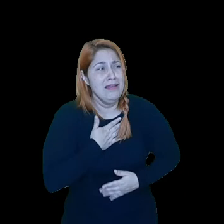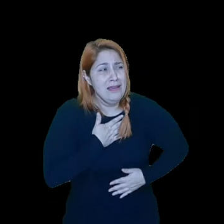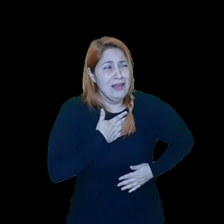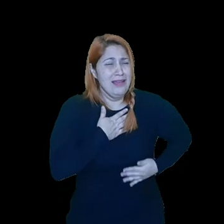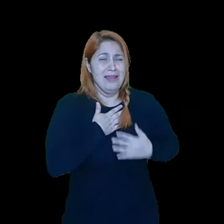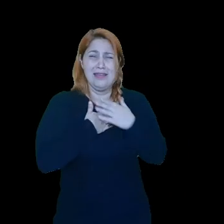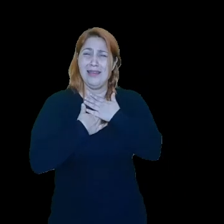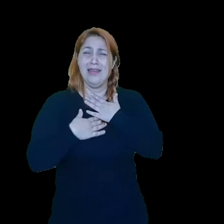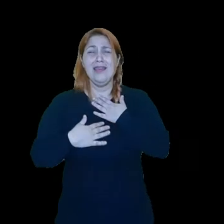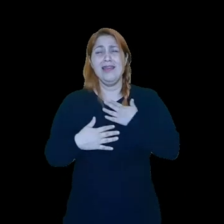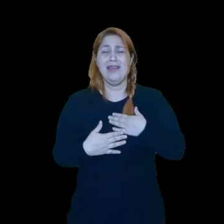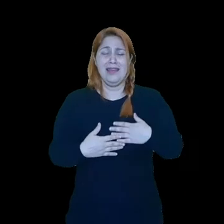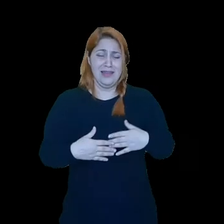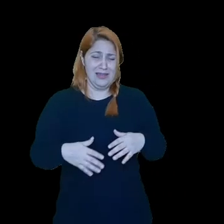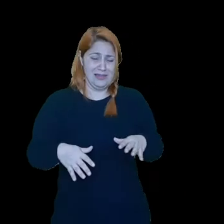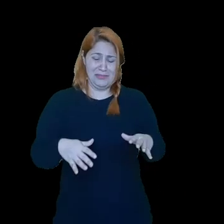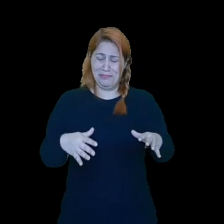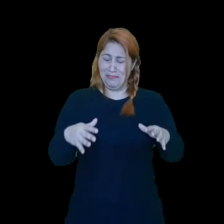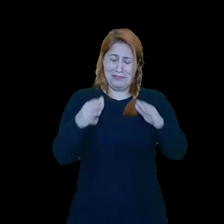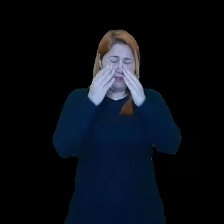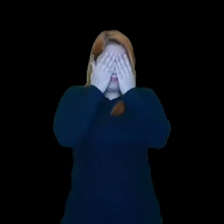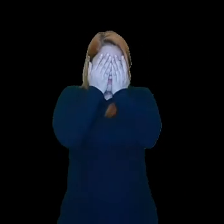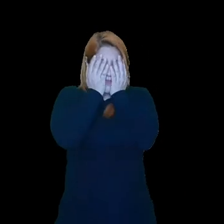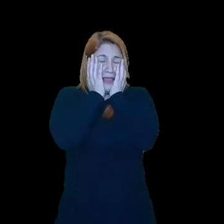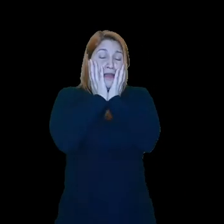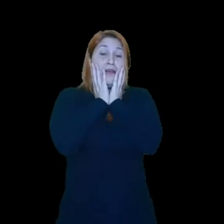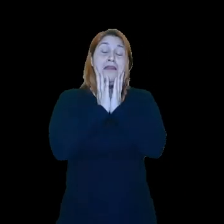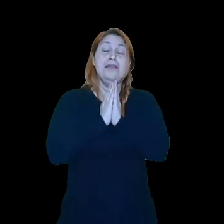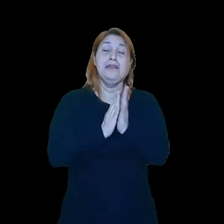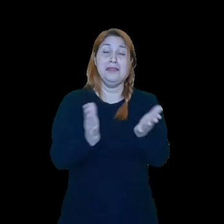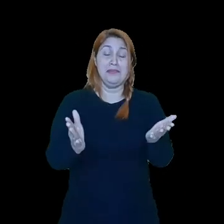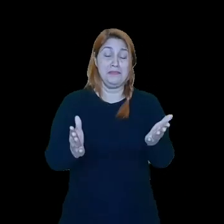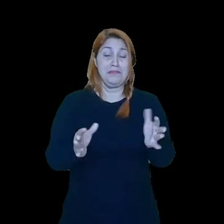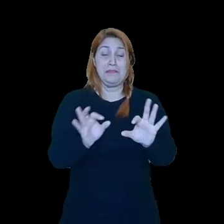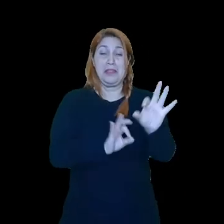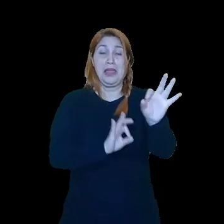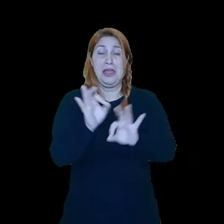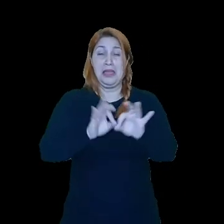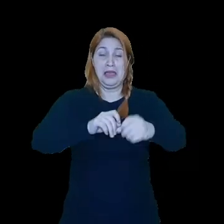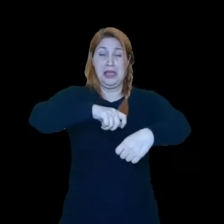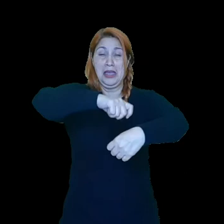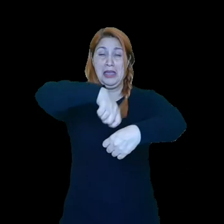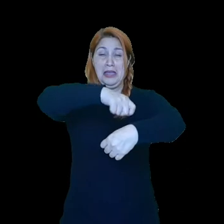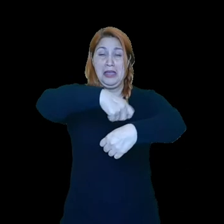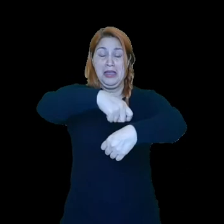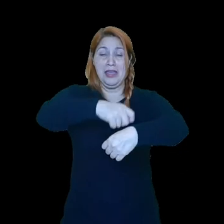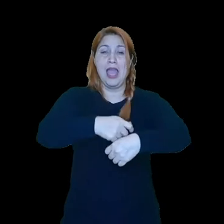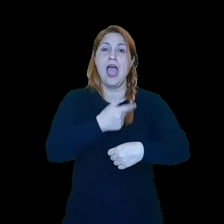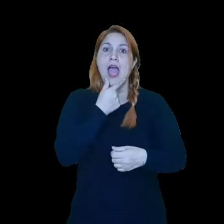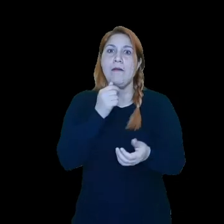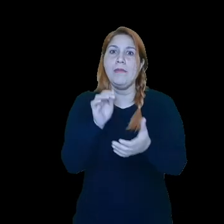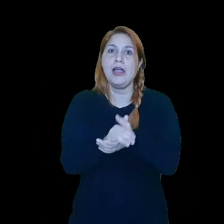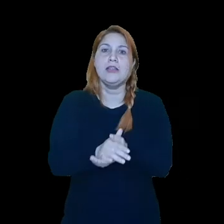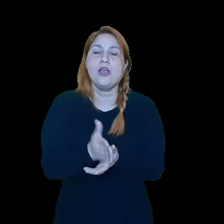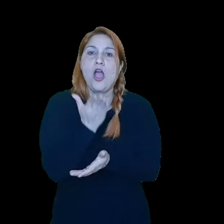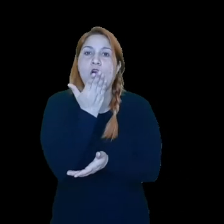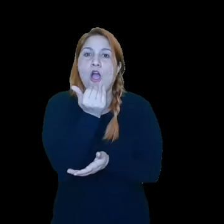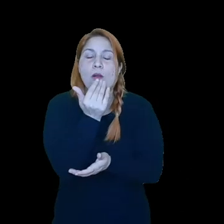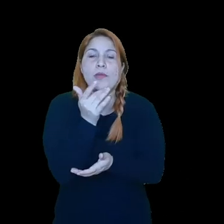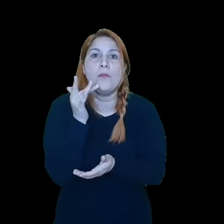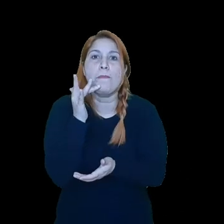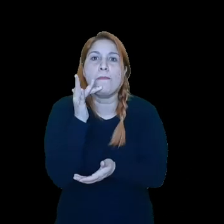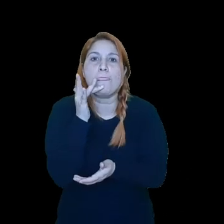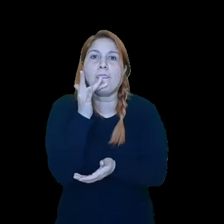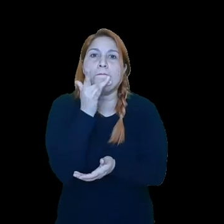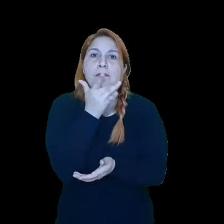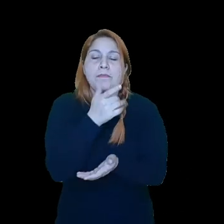janta macabra que, sem saber, o marido comeu, lambendo os beiços. Nessa